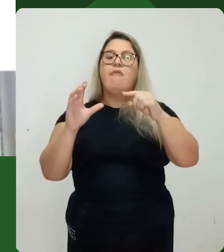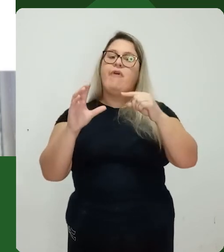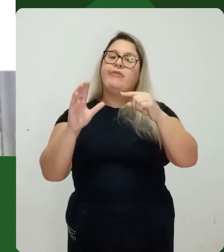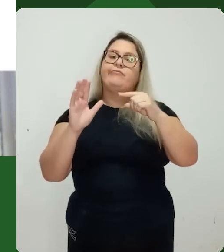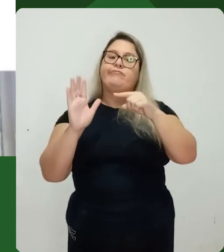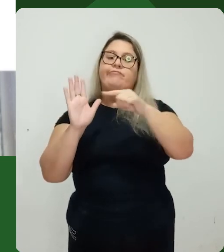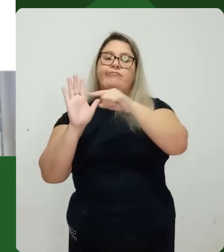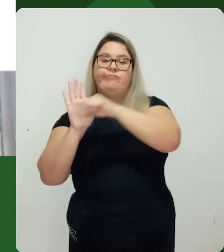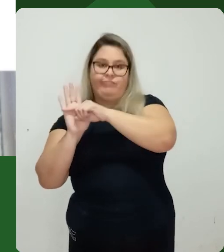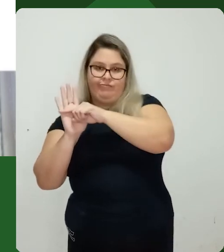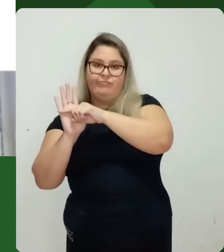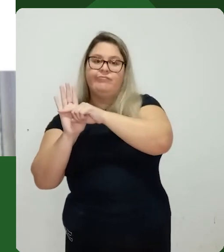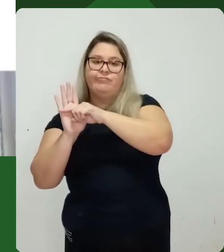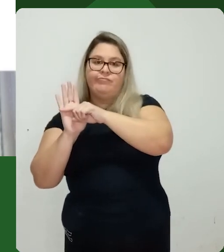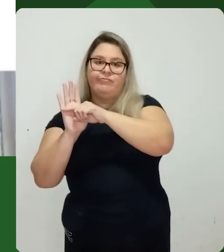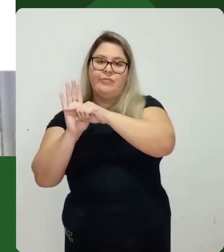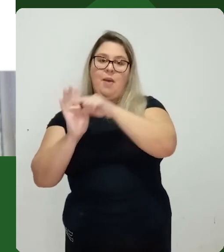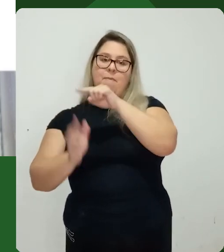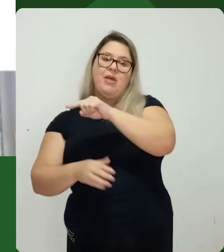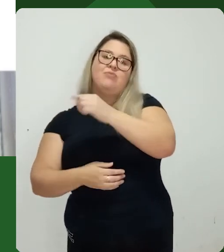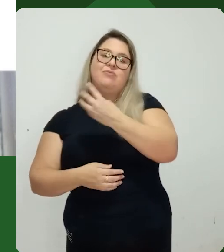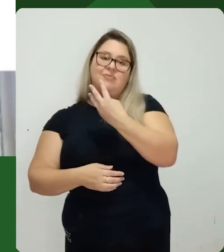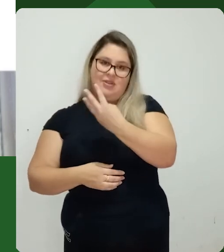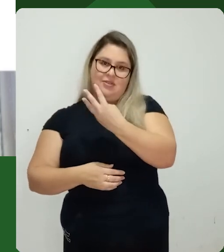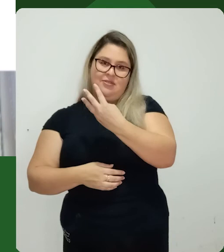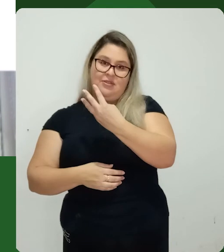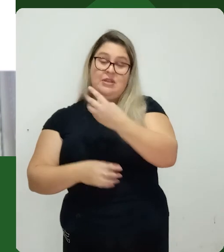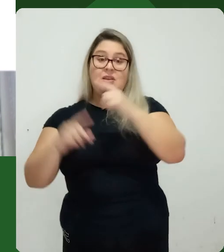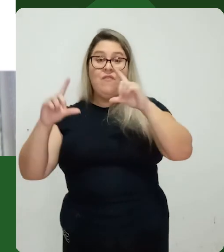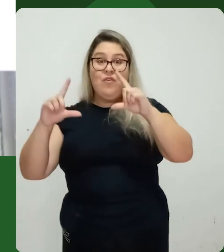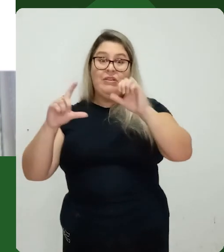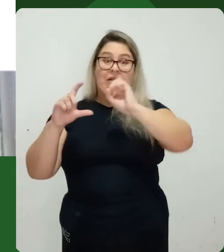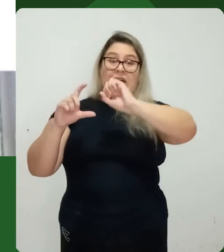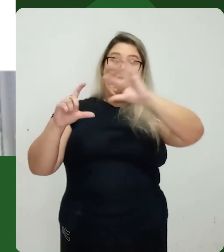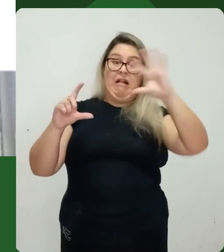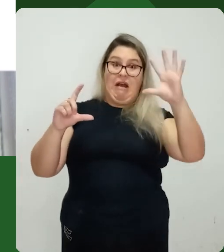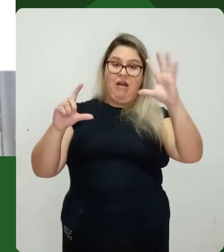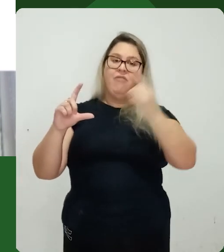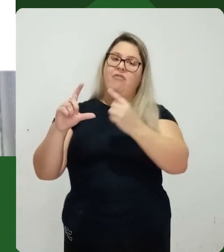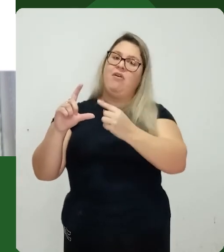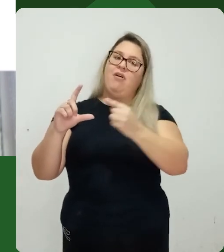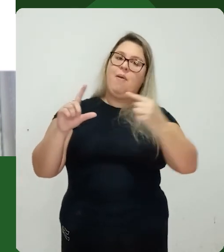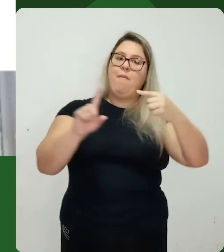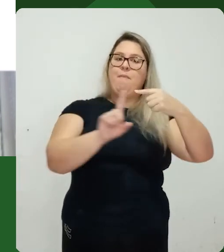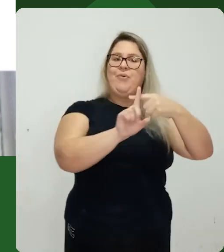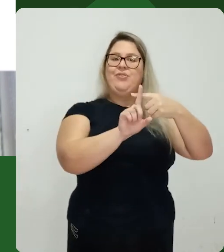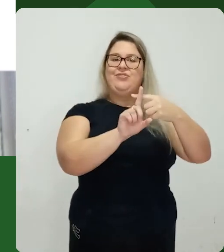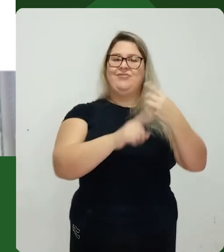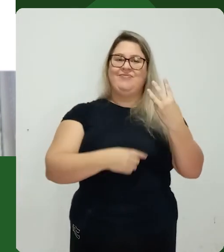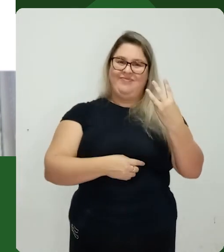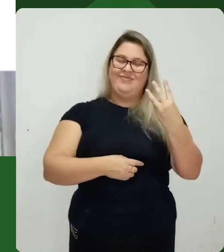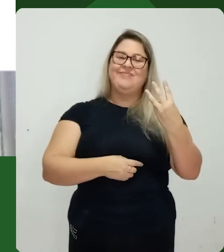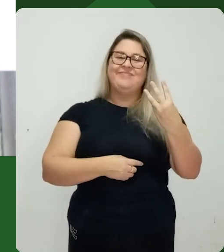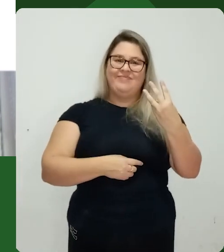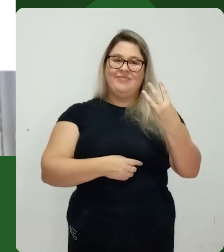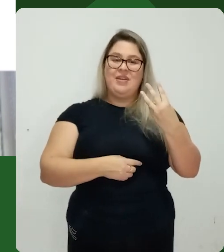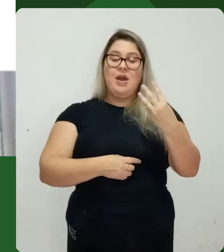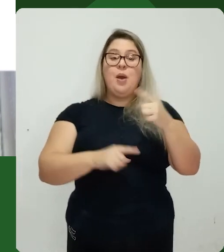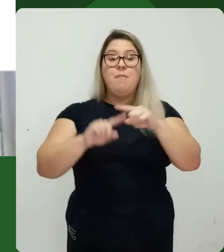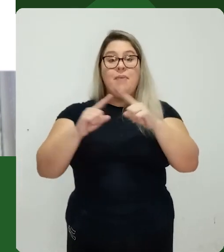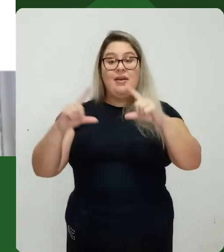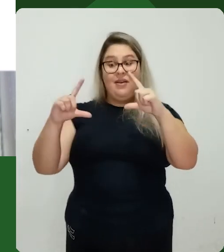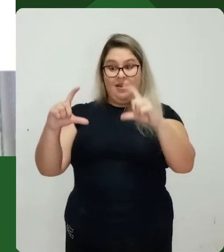ela estaria no 0, o fotômetro indicando no 0. Uma foto que está escura, ela está indo para o lado negativo, então se aproximando